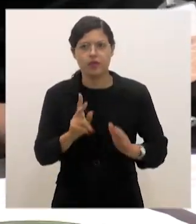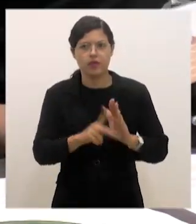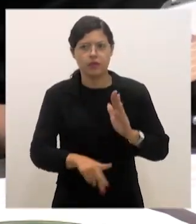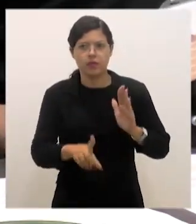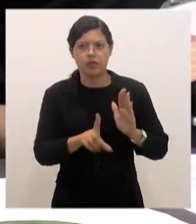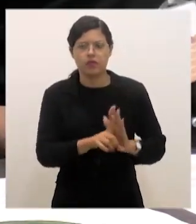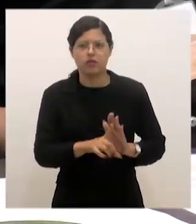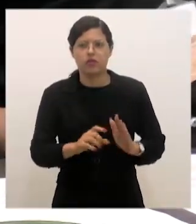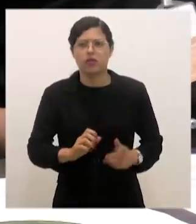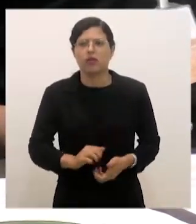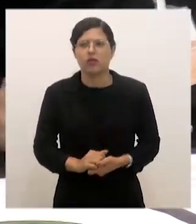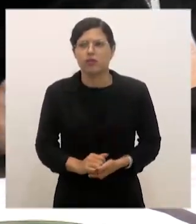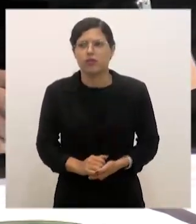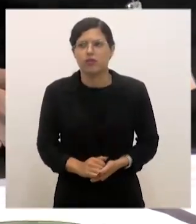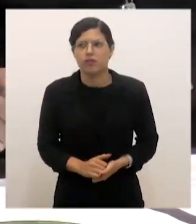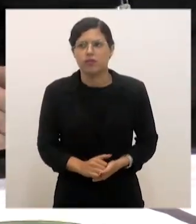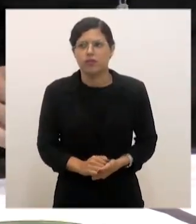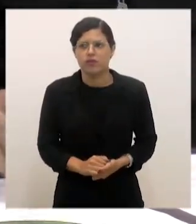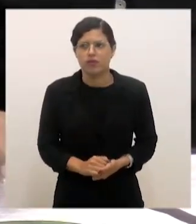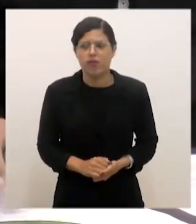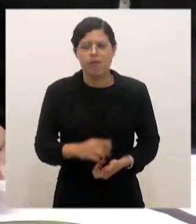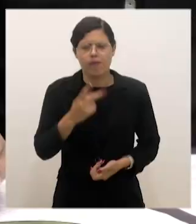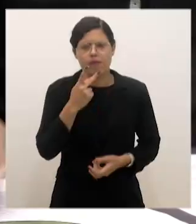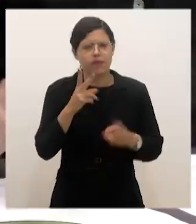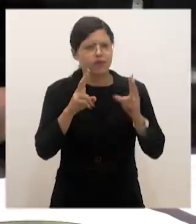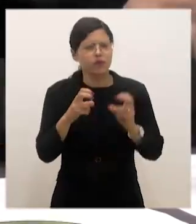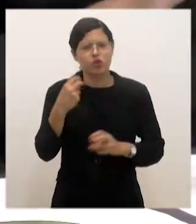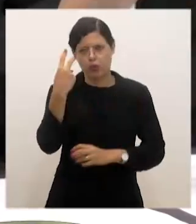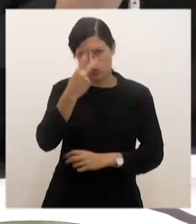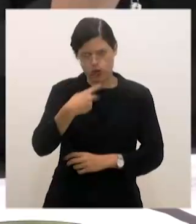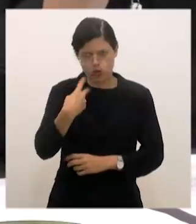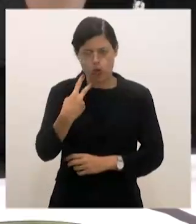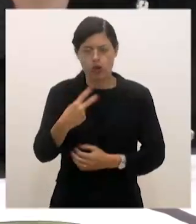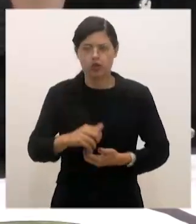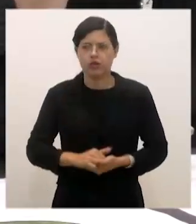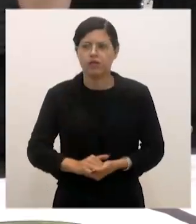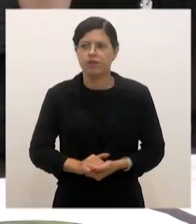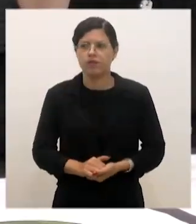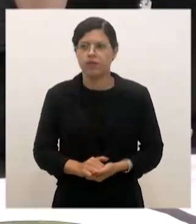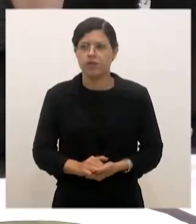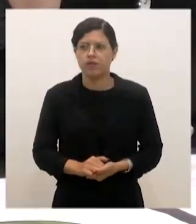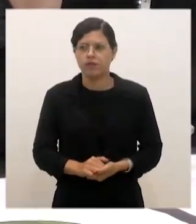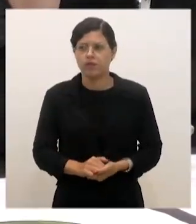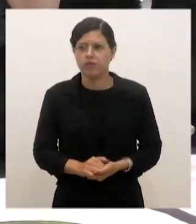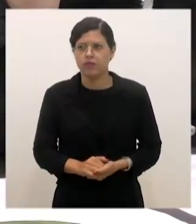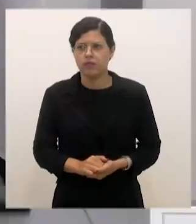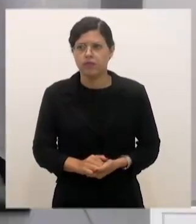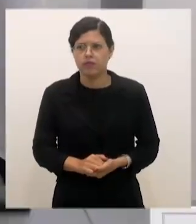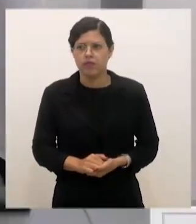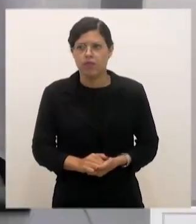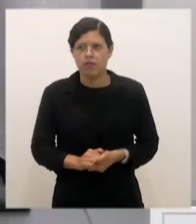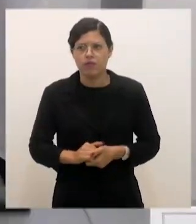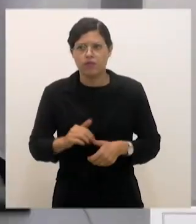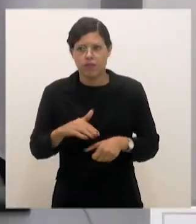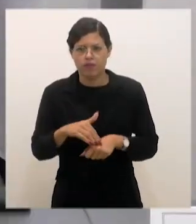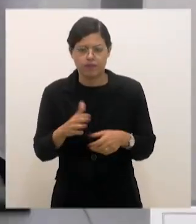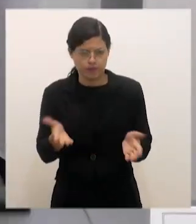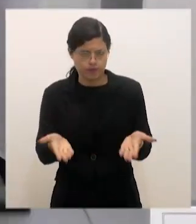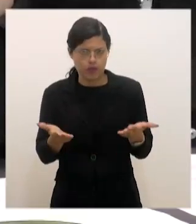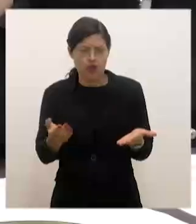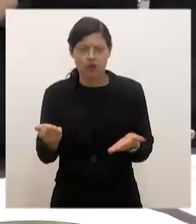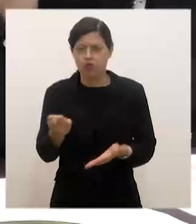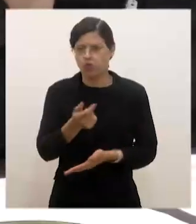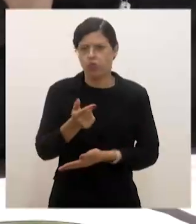lei, se eu não me engano, fala de 2 horas. 2 horas. Então, na verdade... É mais branda que a norma federal. É mais branda que a